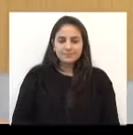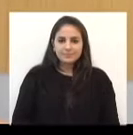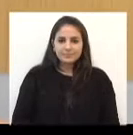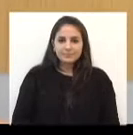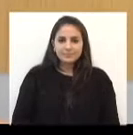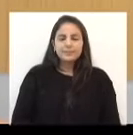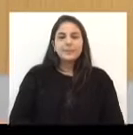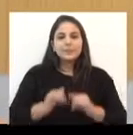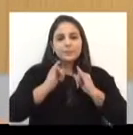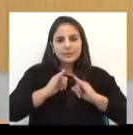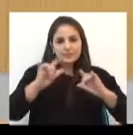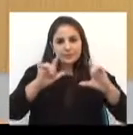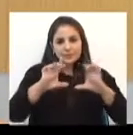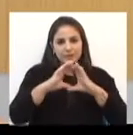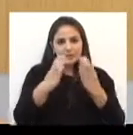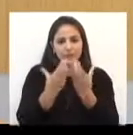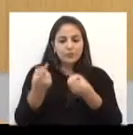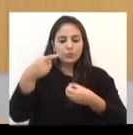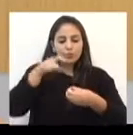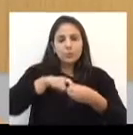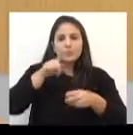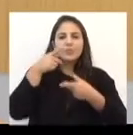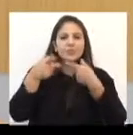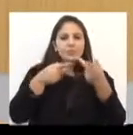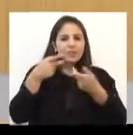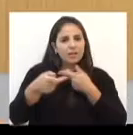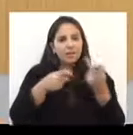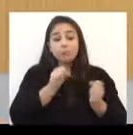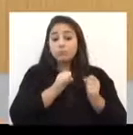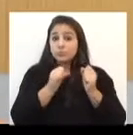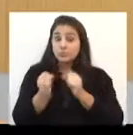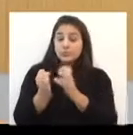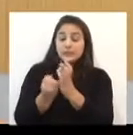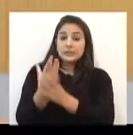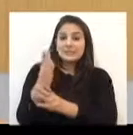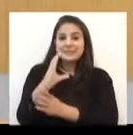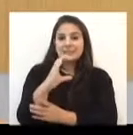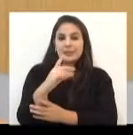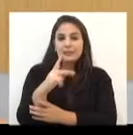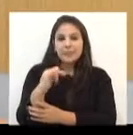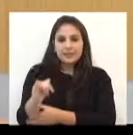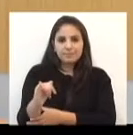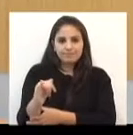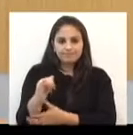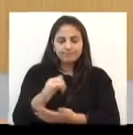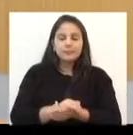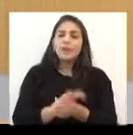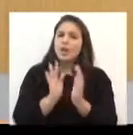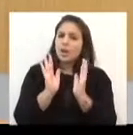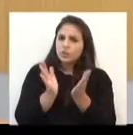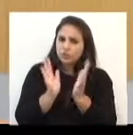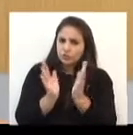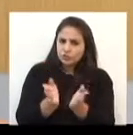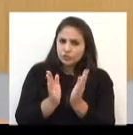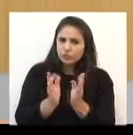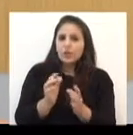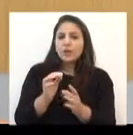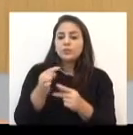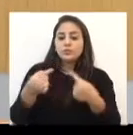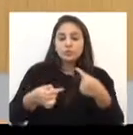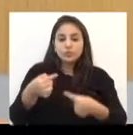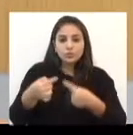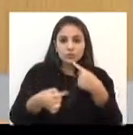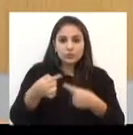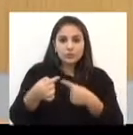O Jornal da Câmara retorna para falar da possível criação de uma CPI. Já tramita no Legislativo o